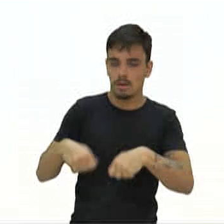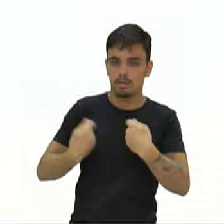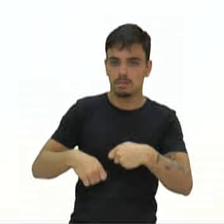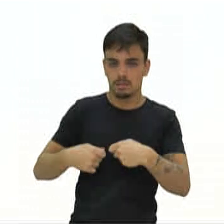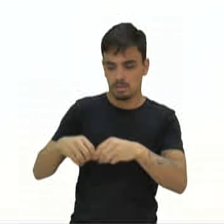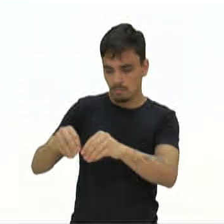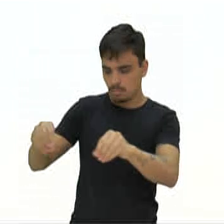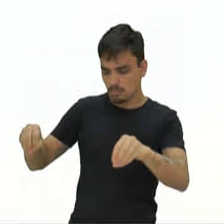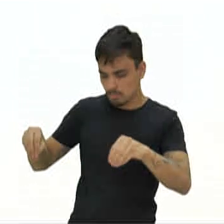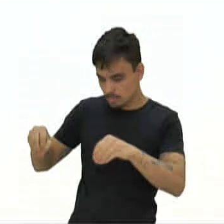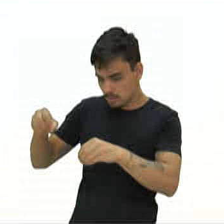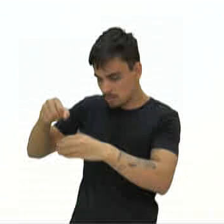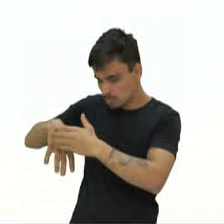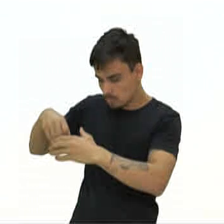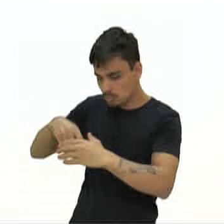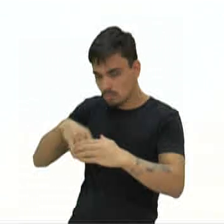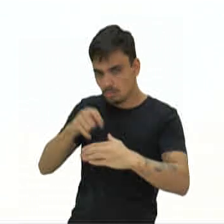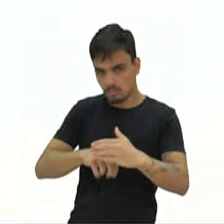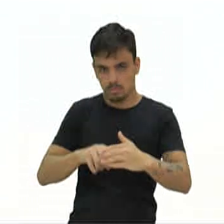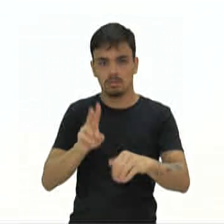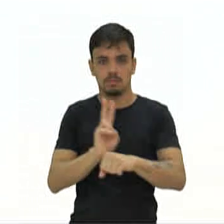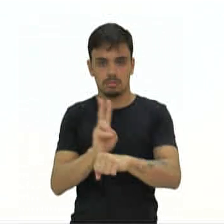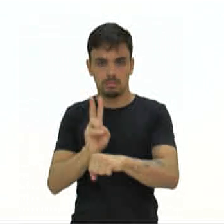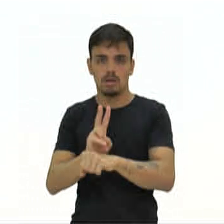adubação sejam também diferentes a cada ciclo.